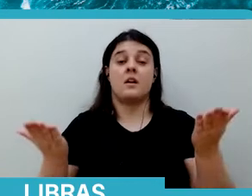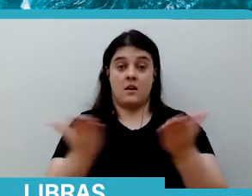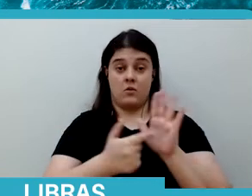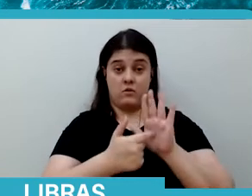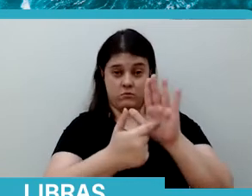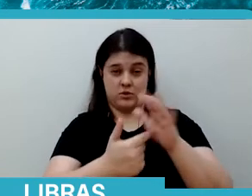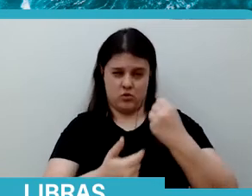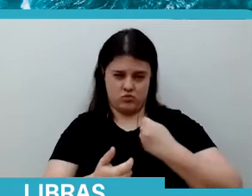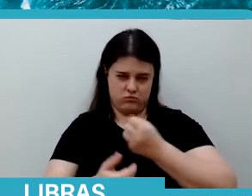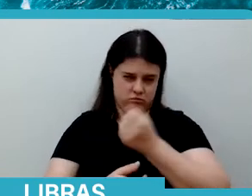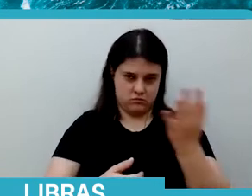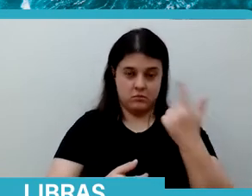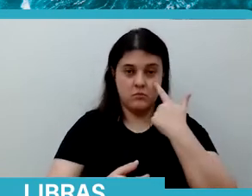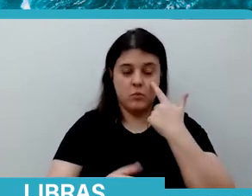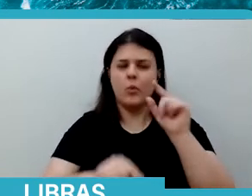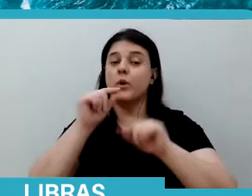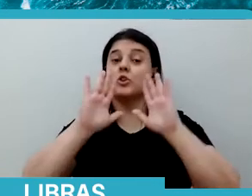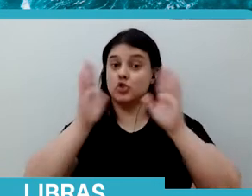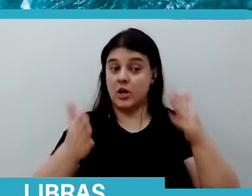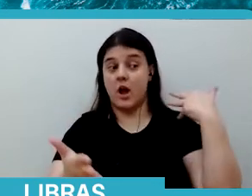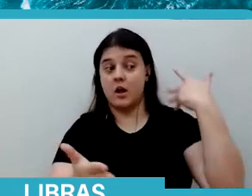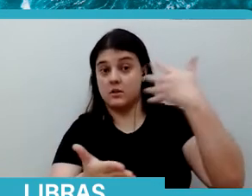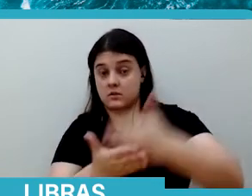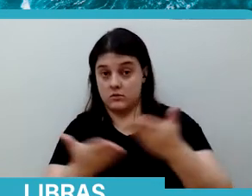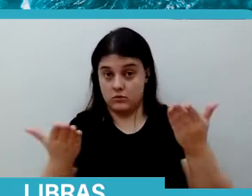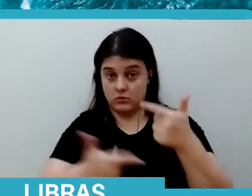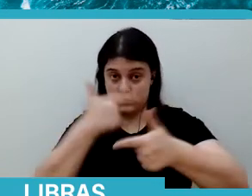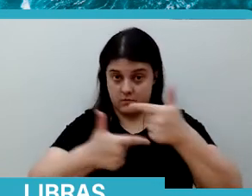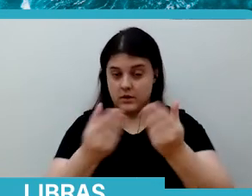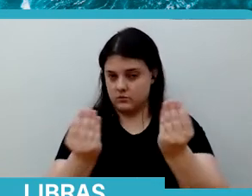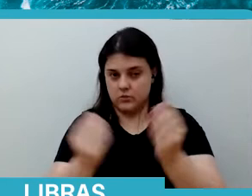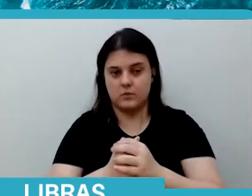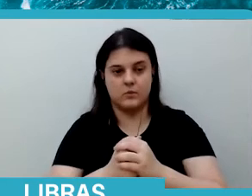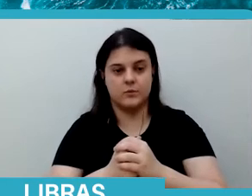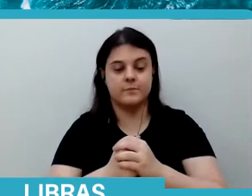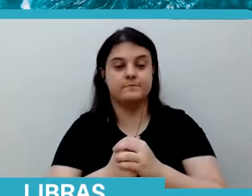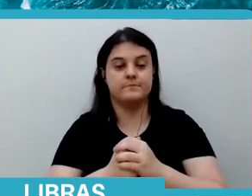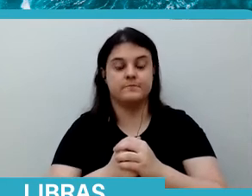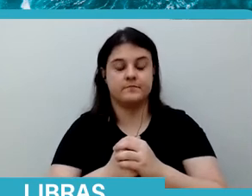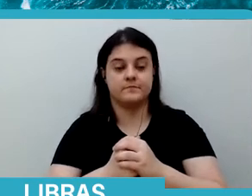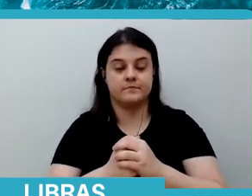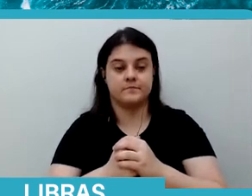então alguns números para vocês entenderem que que a gente já fez até hoje então